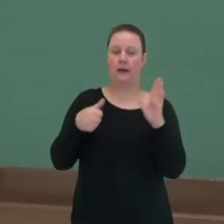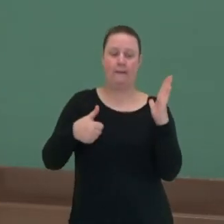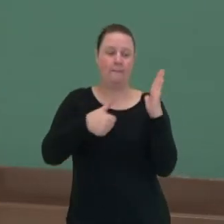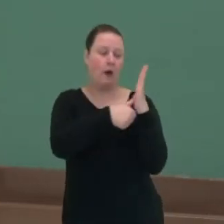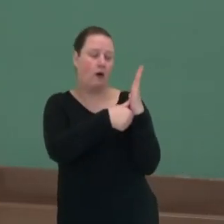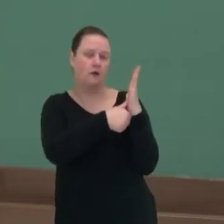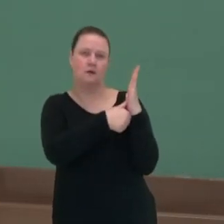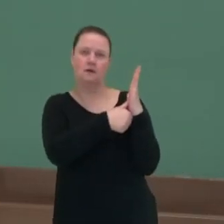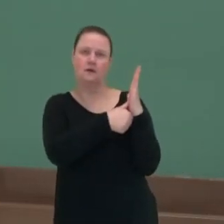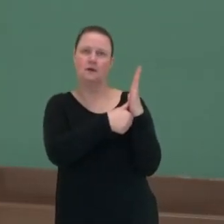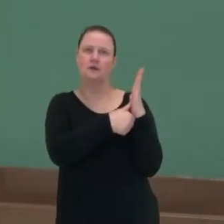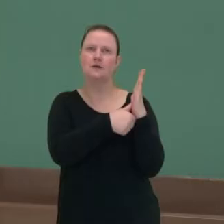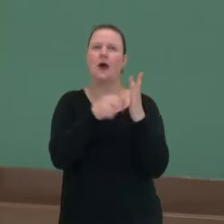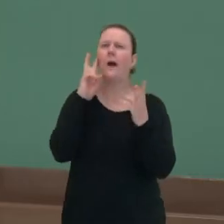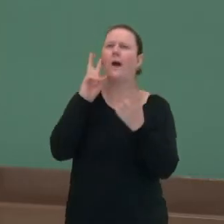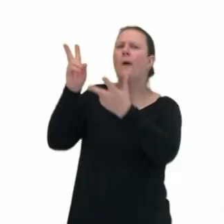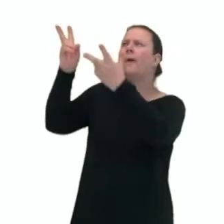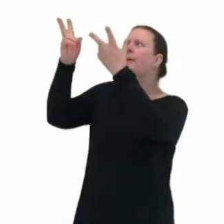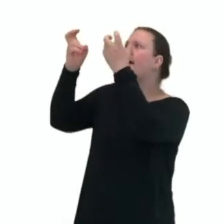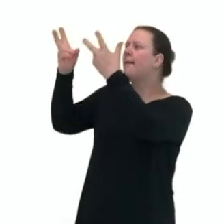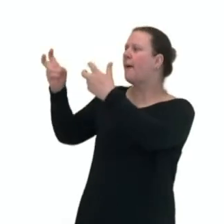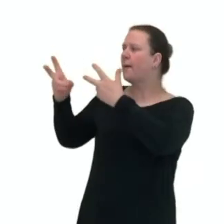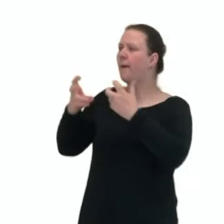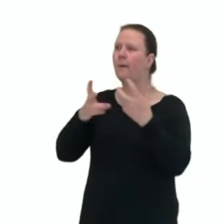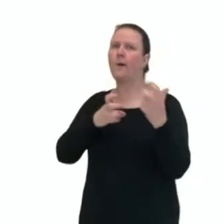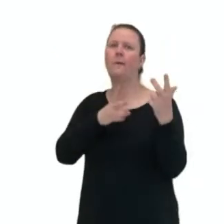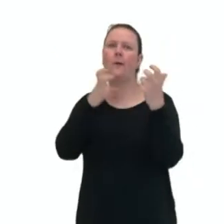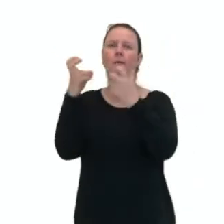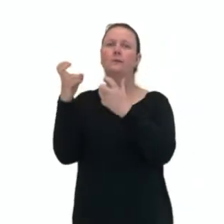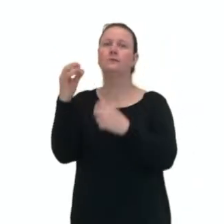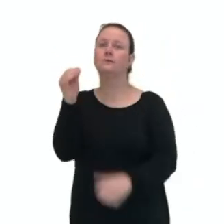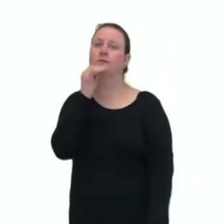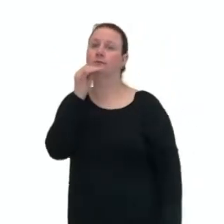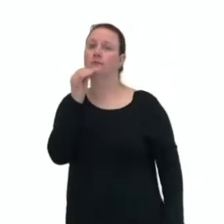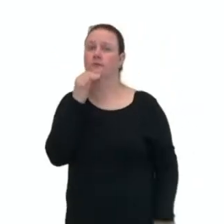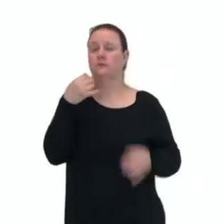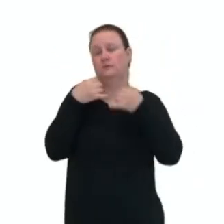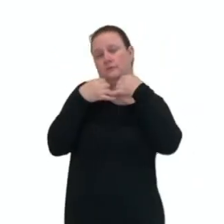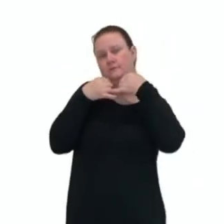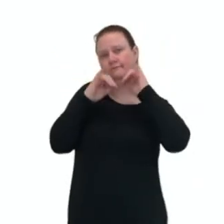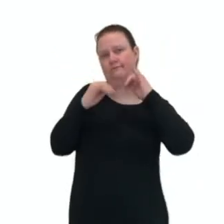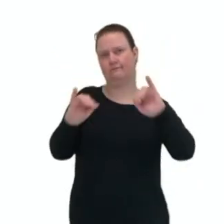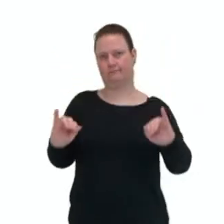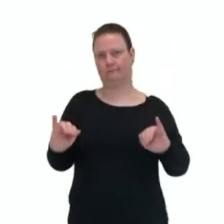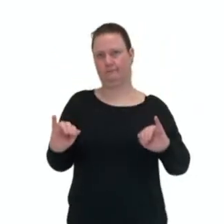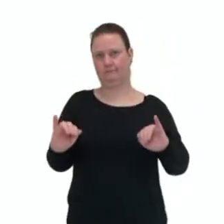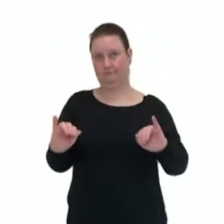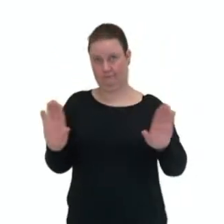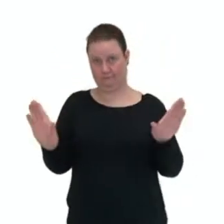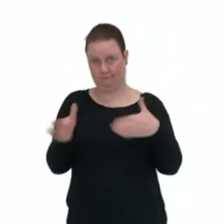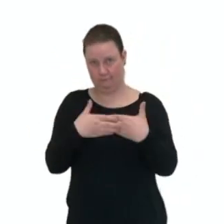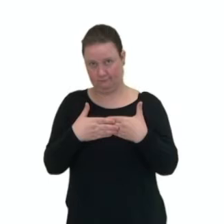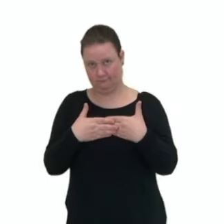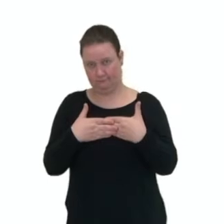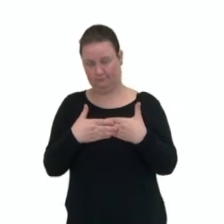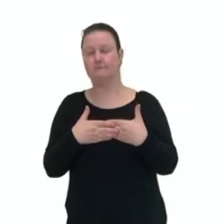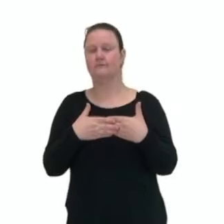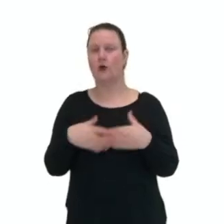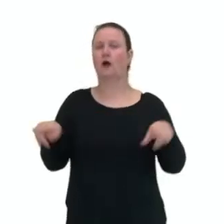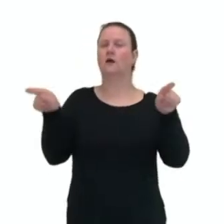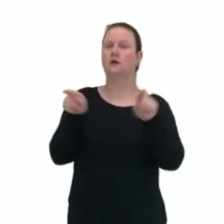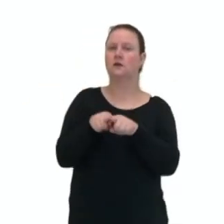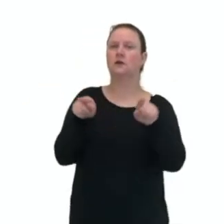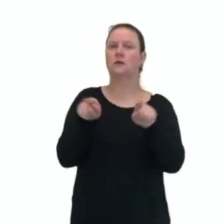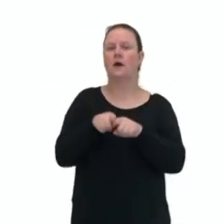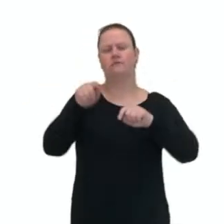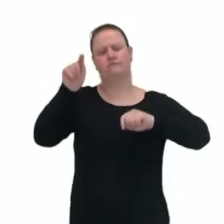interruptor. Reparem nessa imagem. Nós temos um exemplo de um circuito. Ele está fechado e nós temos